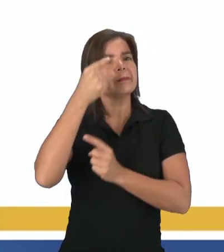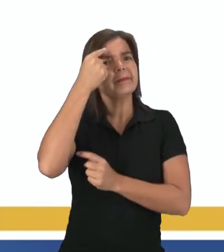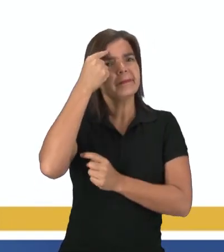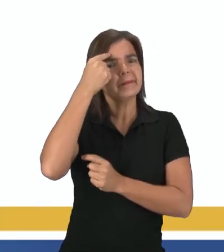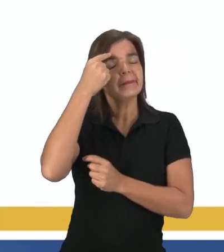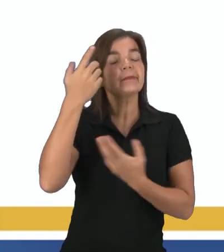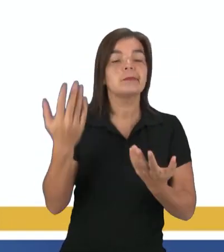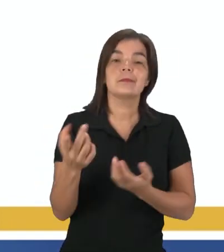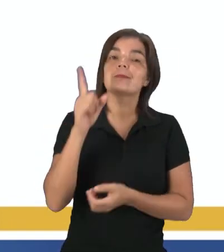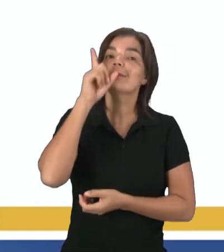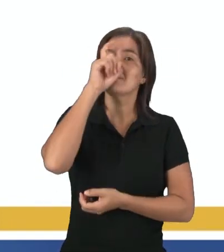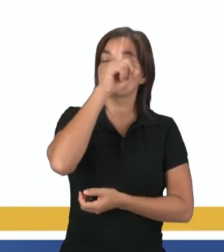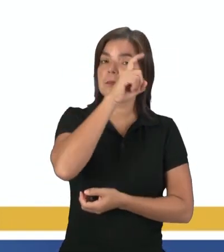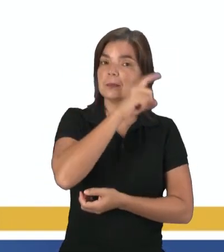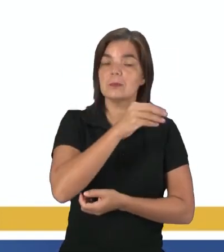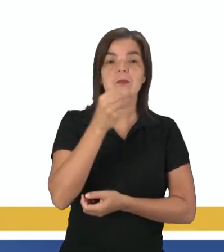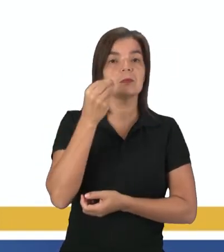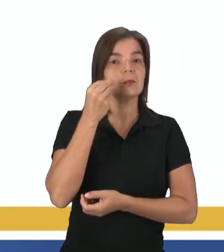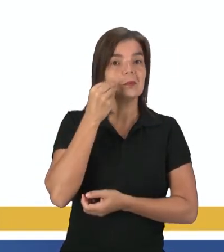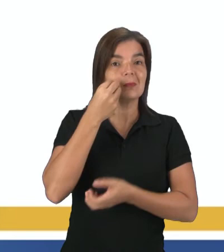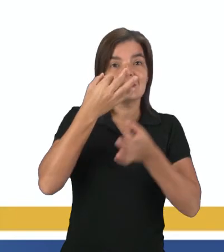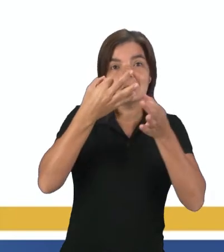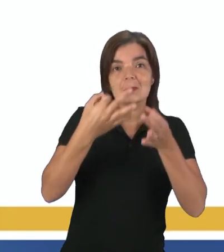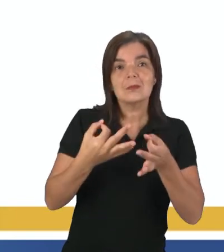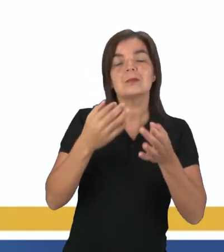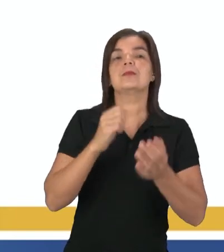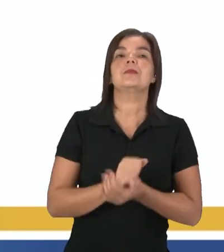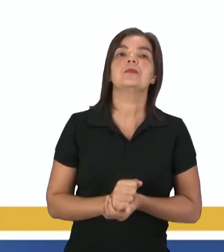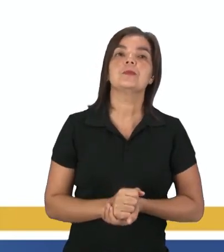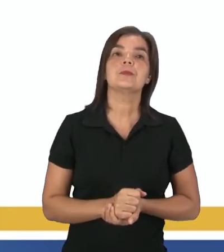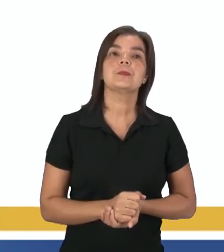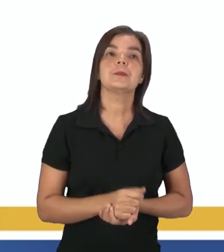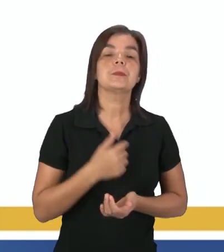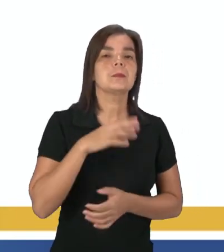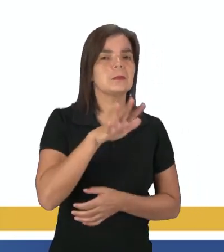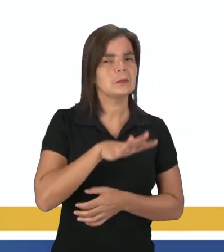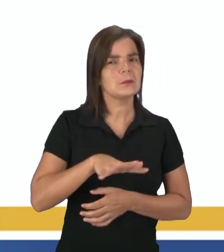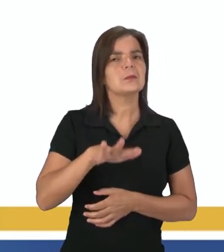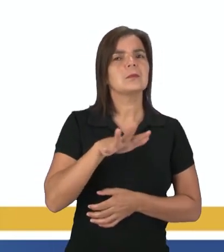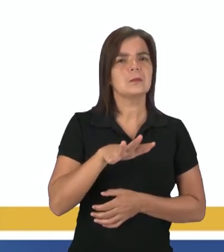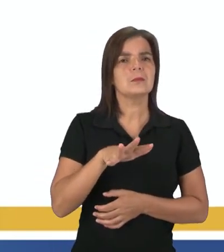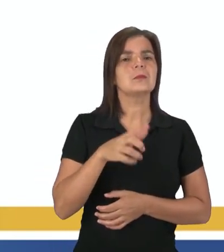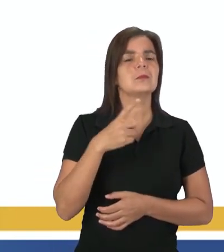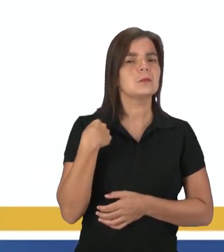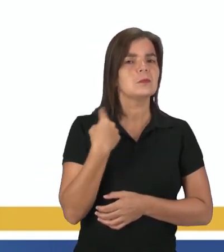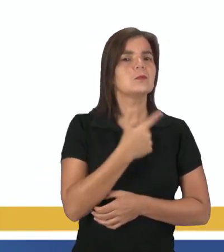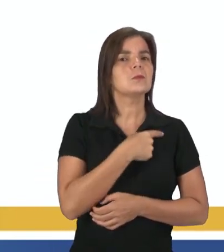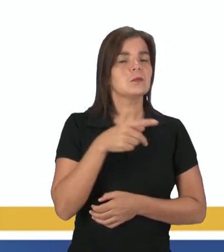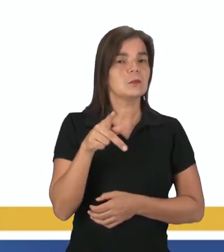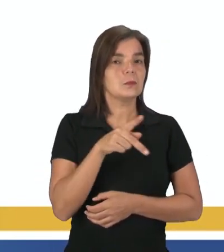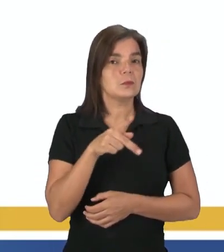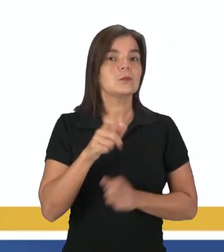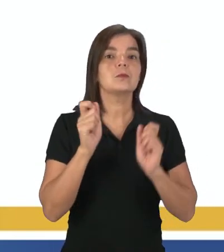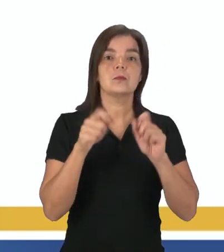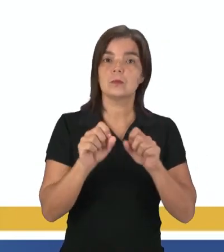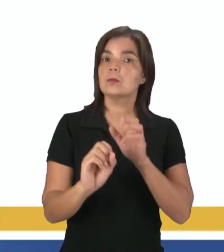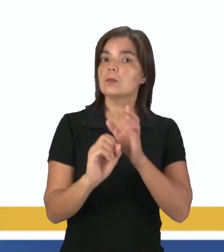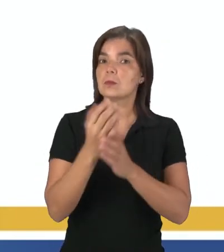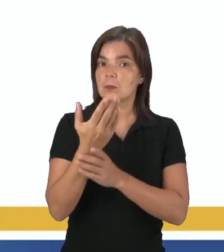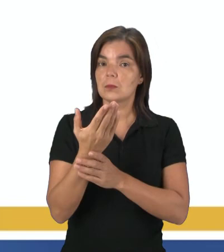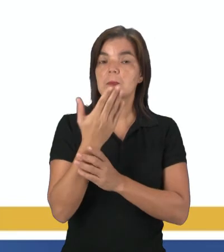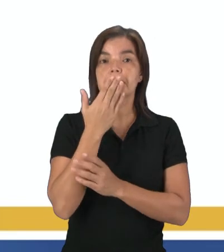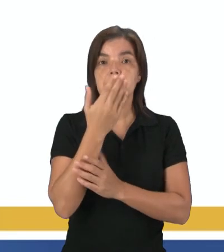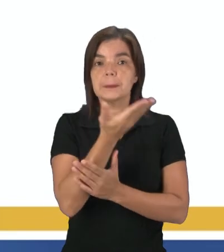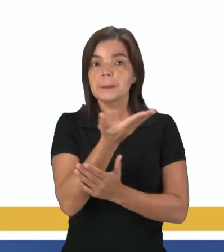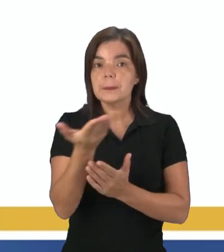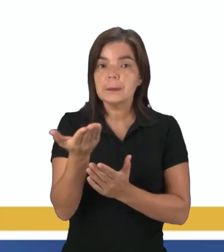manualmente, fica mais difícil ter tanta coerência. Então, na maioria das vezes, nós professores, pode ser que aconteça de a gente